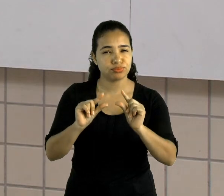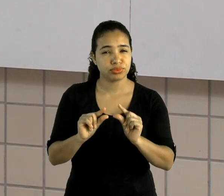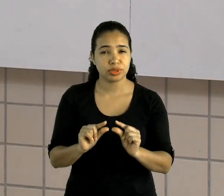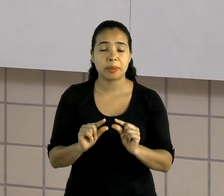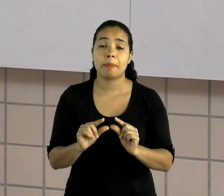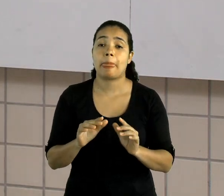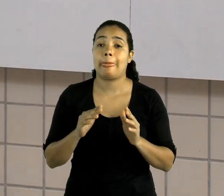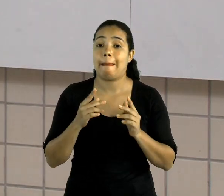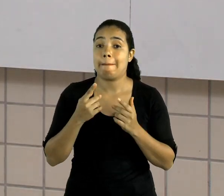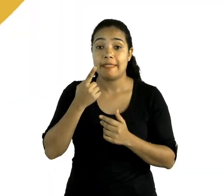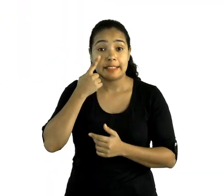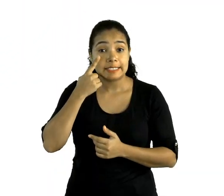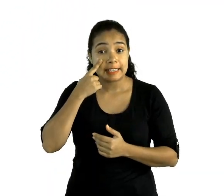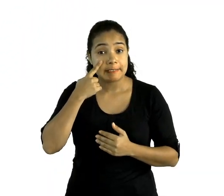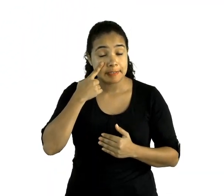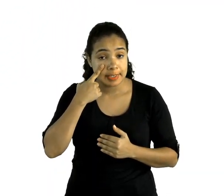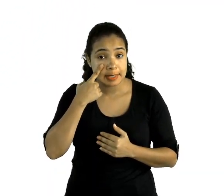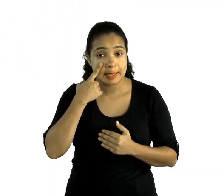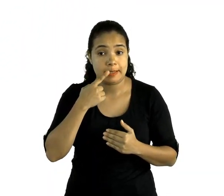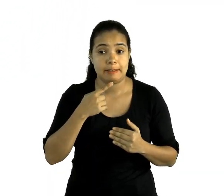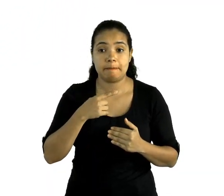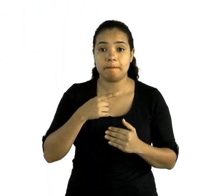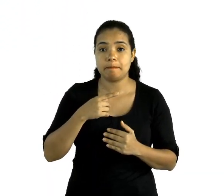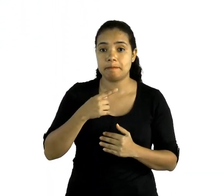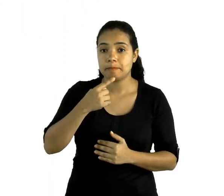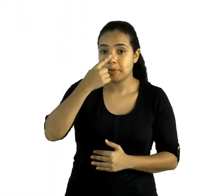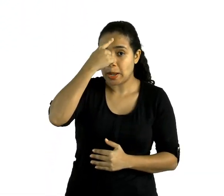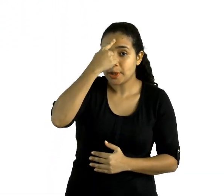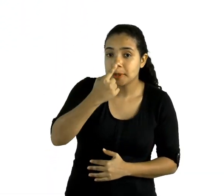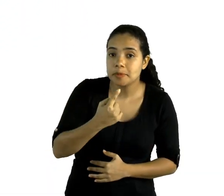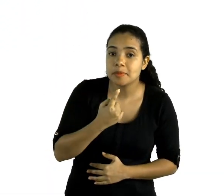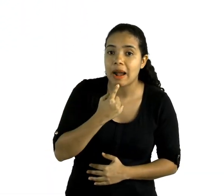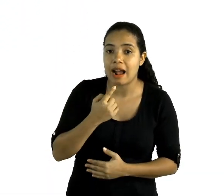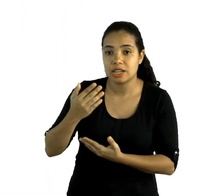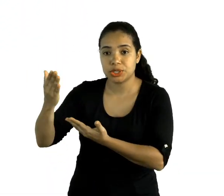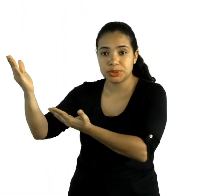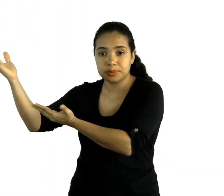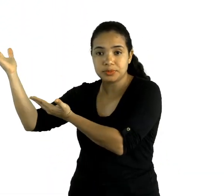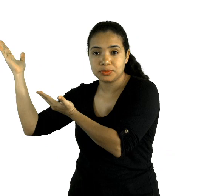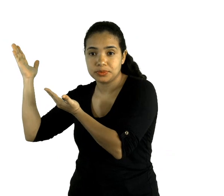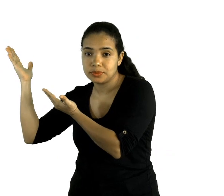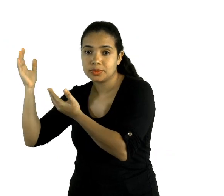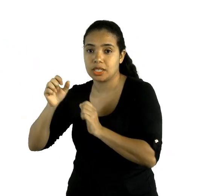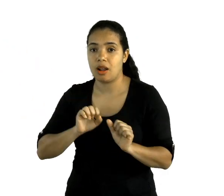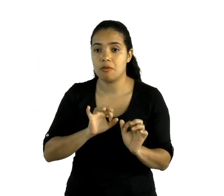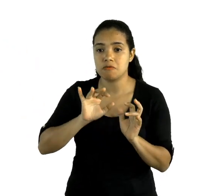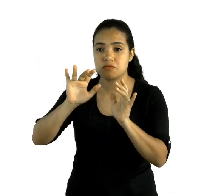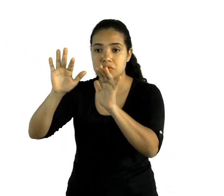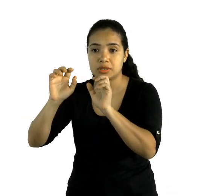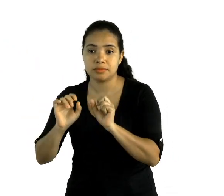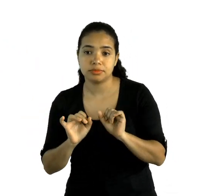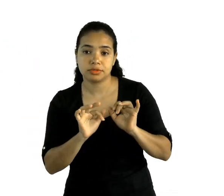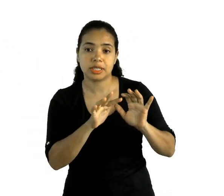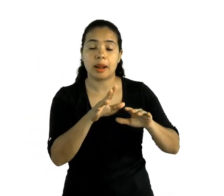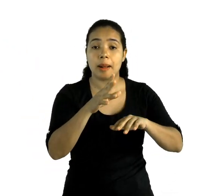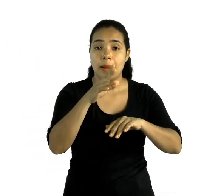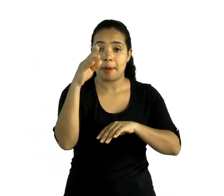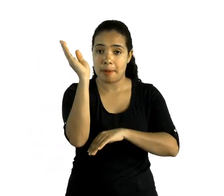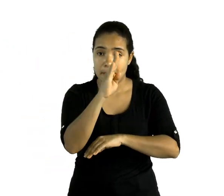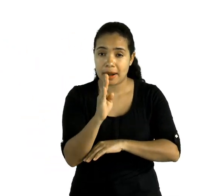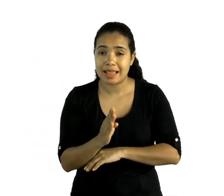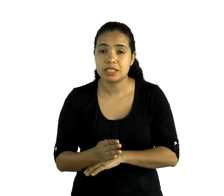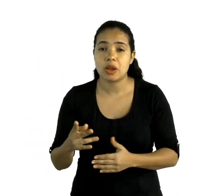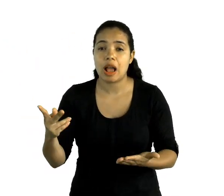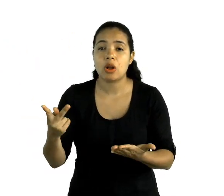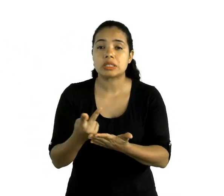nós formos olhar os mapas, compararmos os mapas, nós vamos perceber que o fluxo migratório no Brasil ele ocorreu principalmente